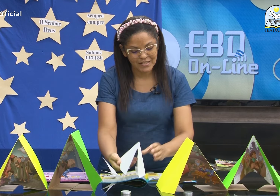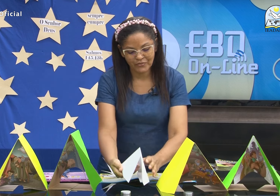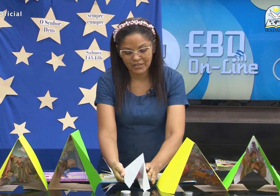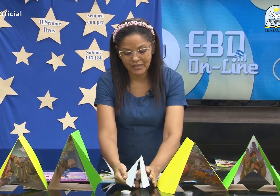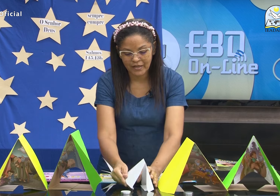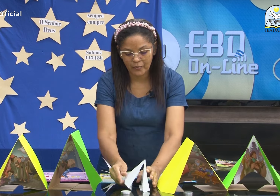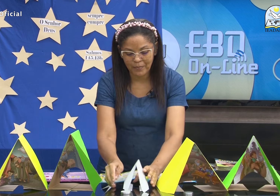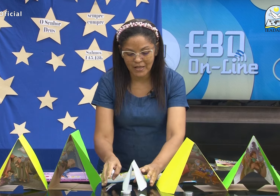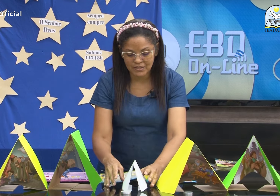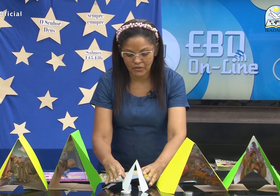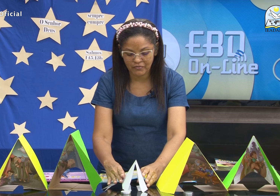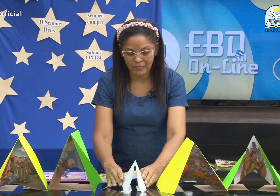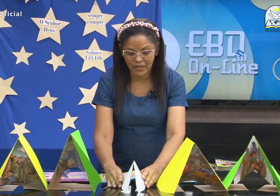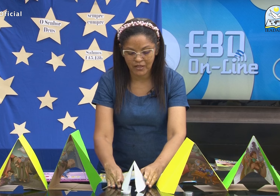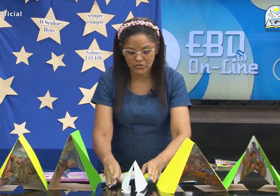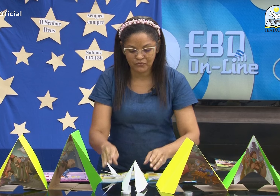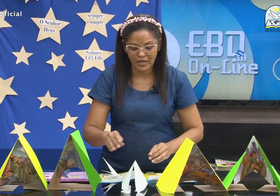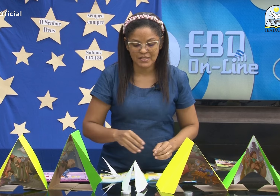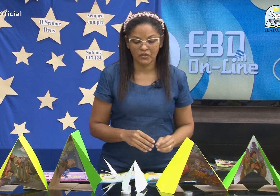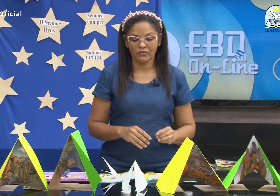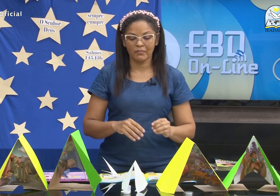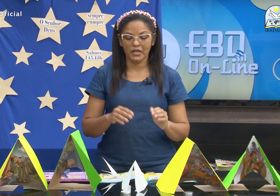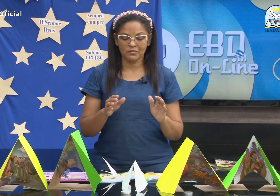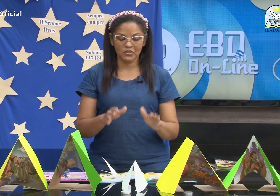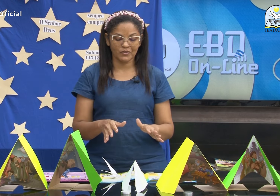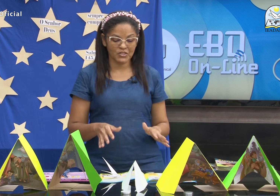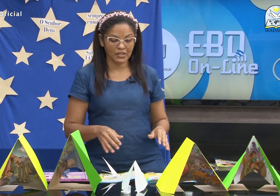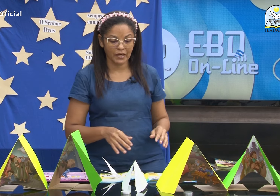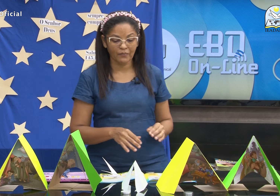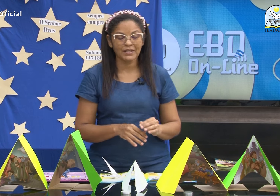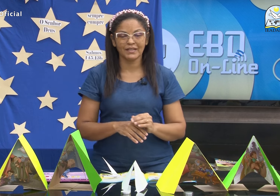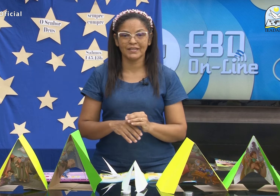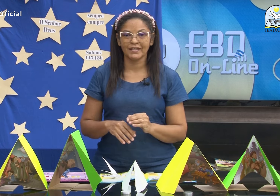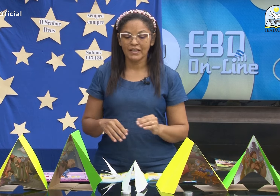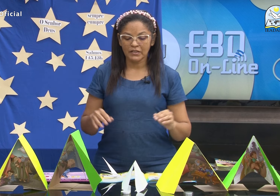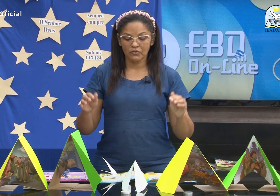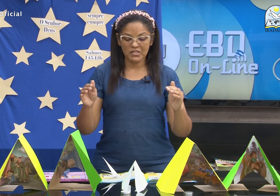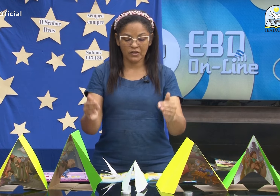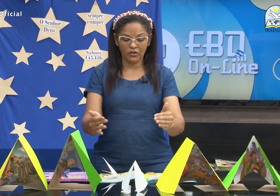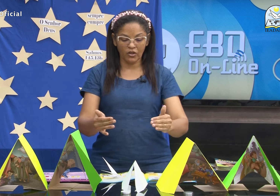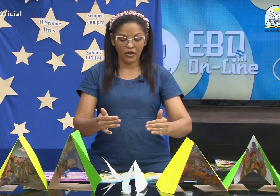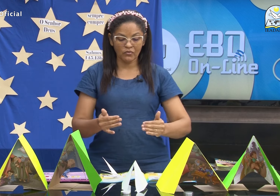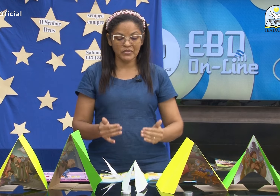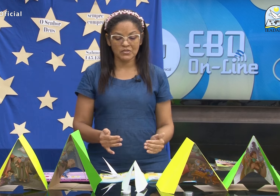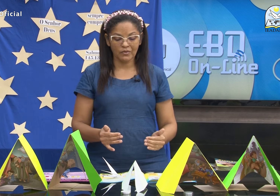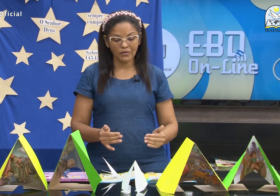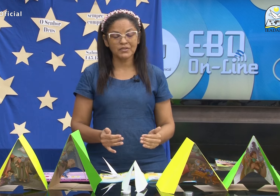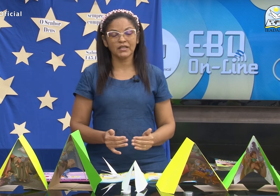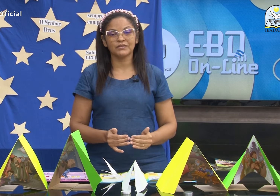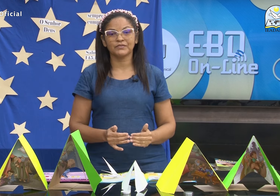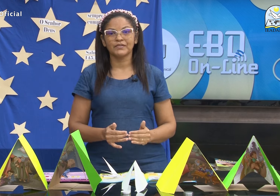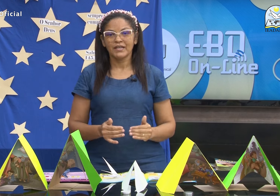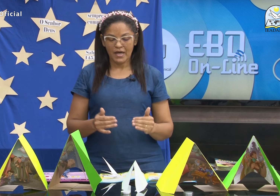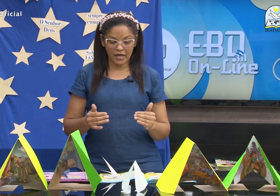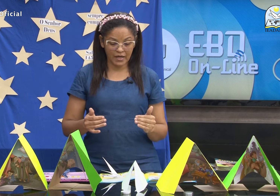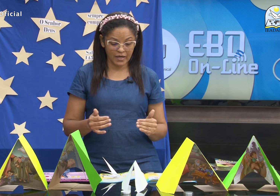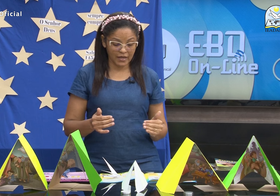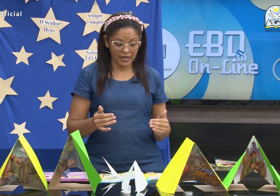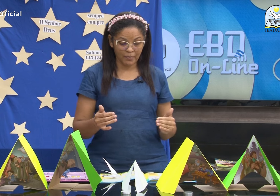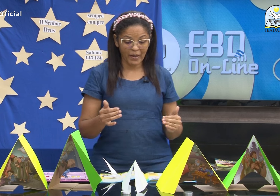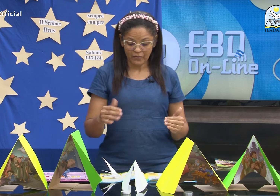se não entendeu passe novamente faça novamente mas veja que é uma tenda Então você coloca o visual dentro